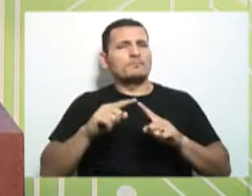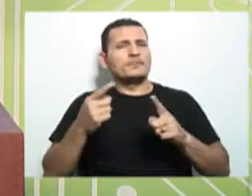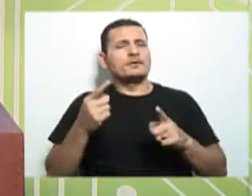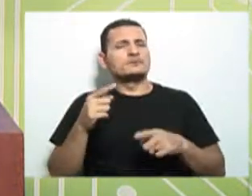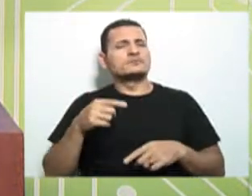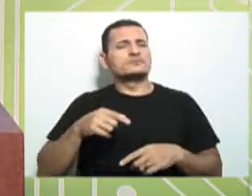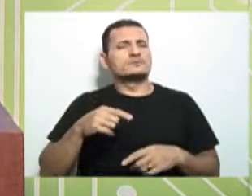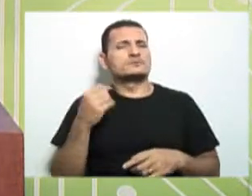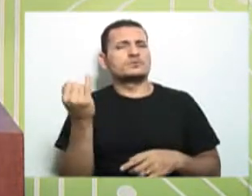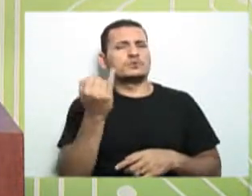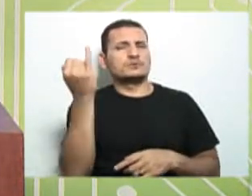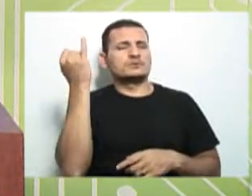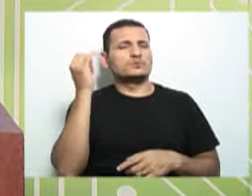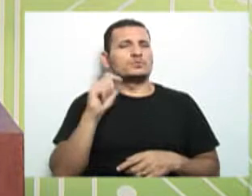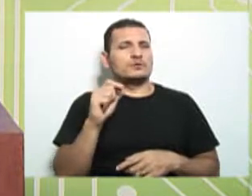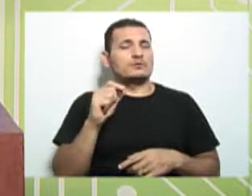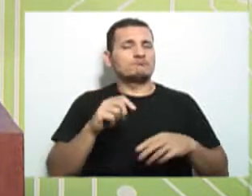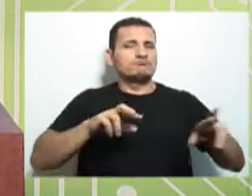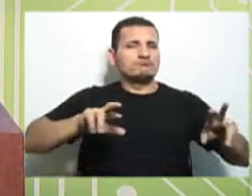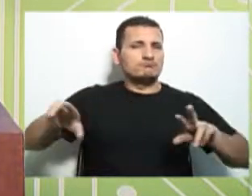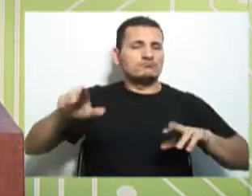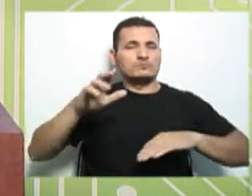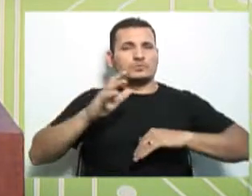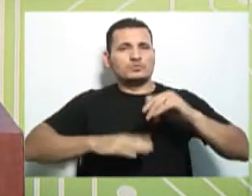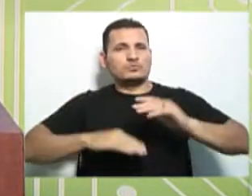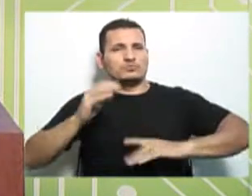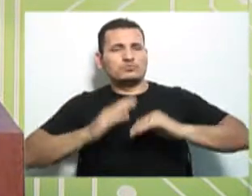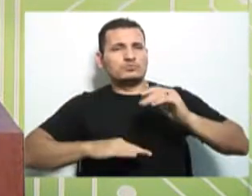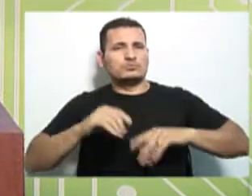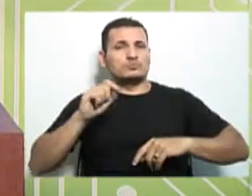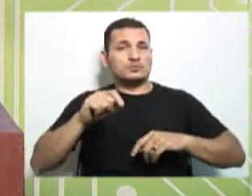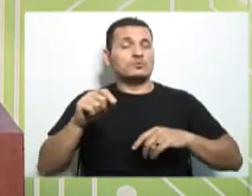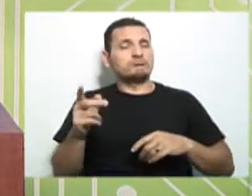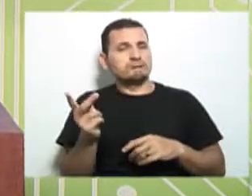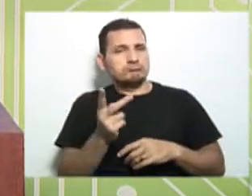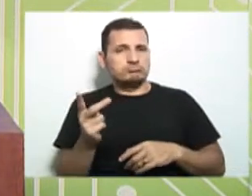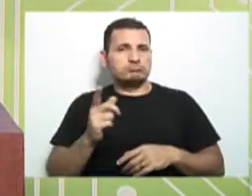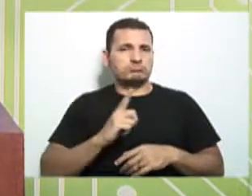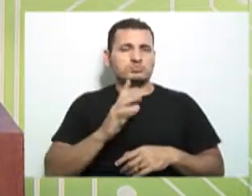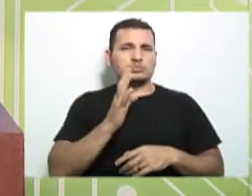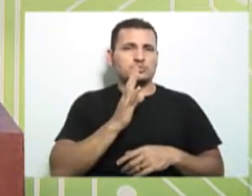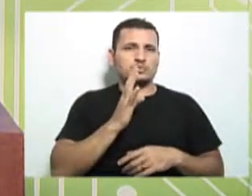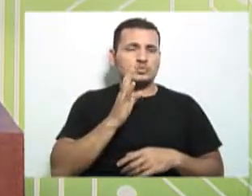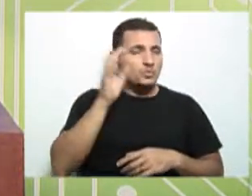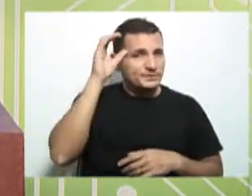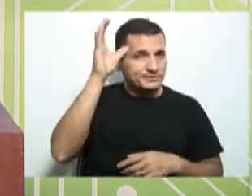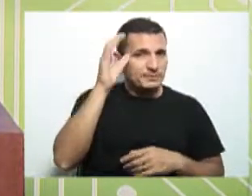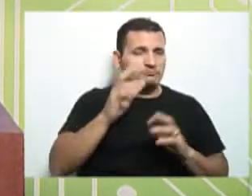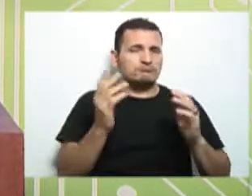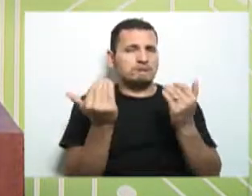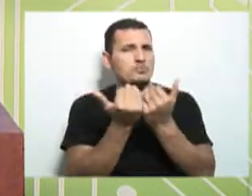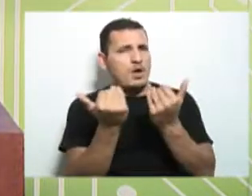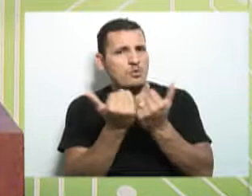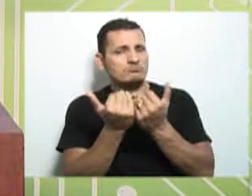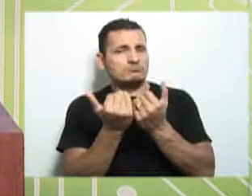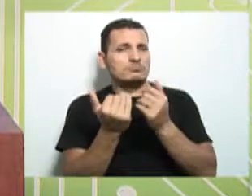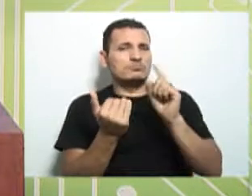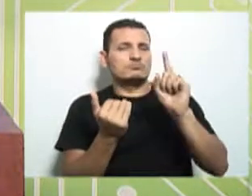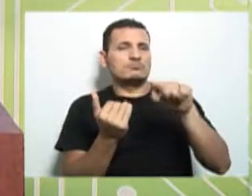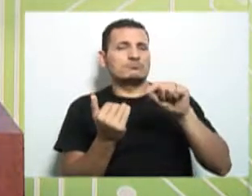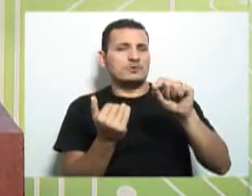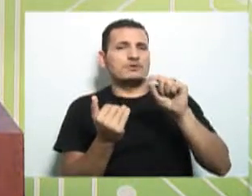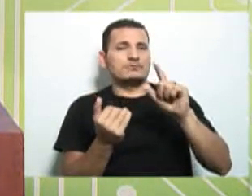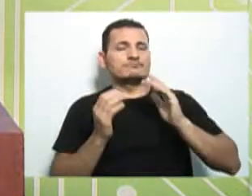fundamental que diferencia um profissional do outro, tendo eles conhecimento de forma igual, ou até mesmo não, é o